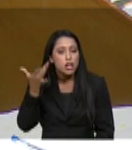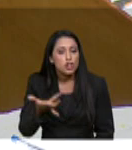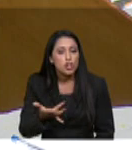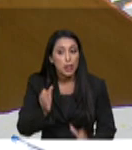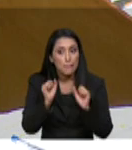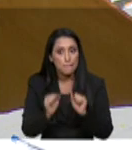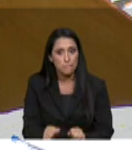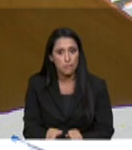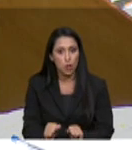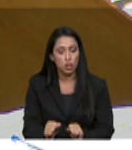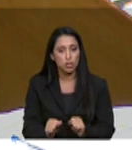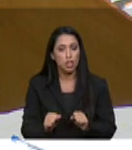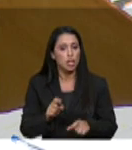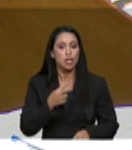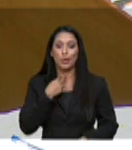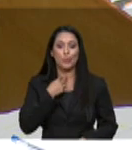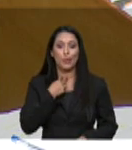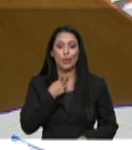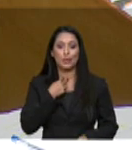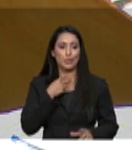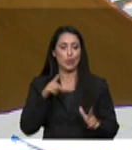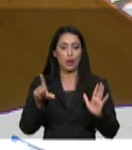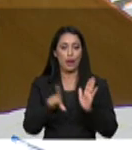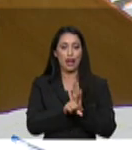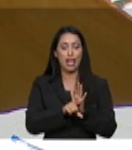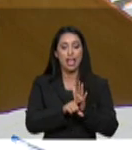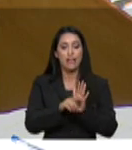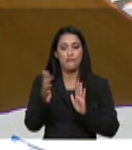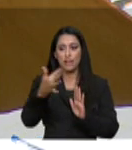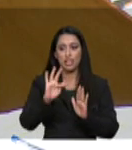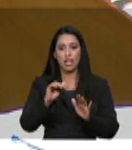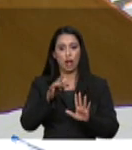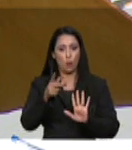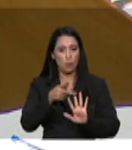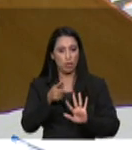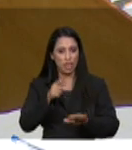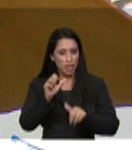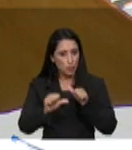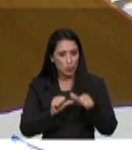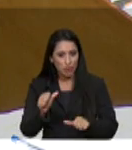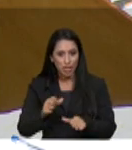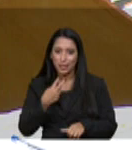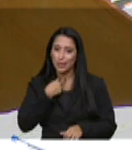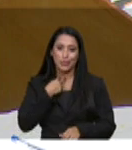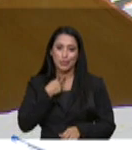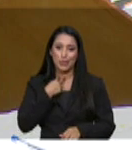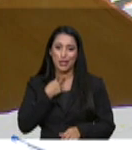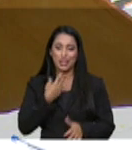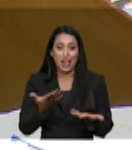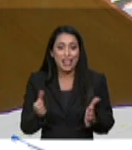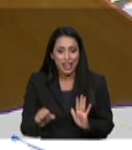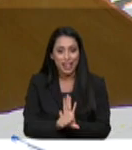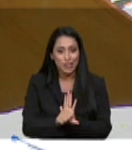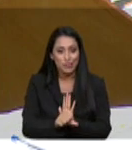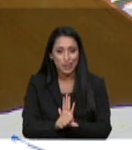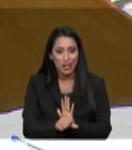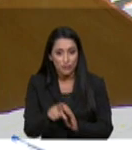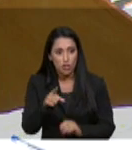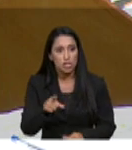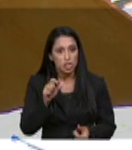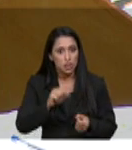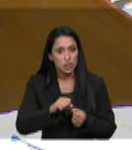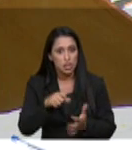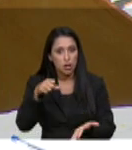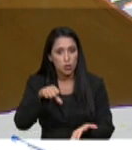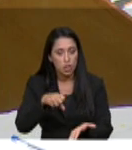que vocês não podem porque uma lei federal jamais pode ser modificada por uma portaria administrativo de maneira alguma isso é um crime vocês